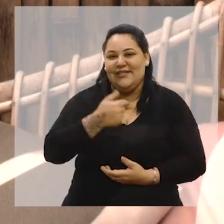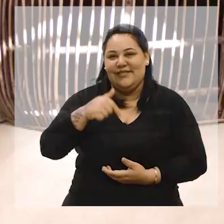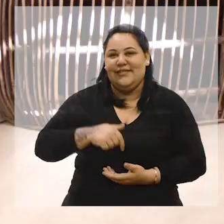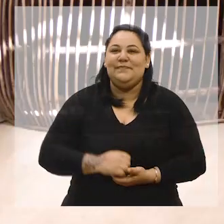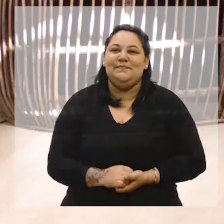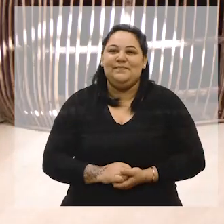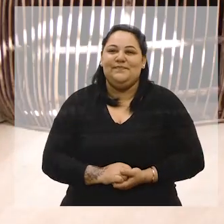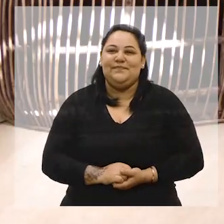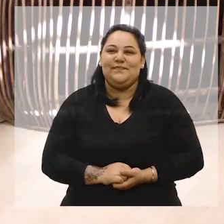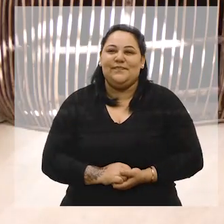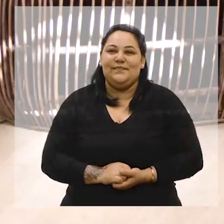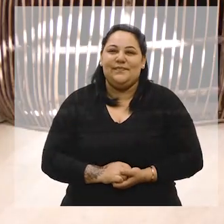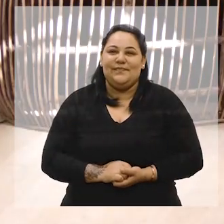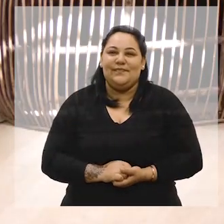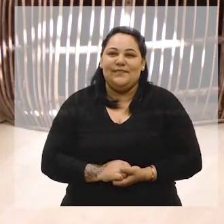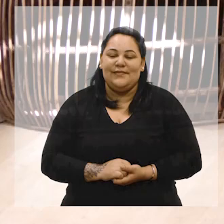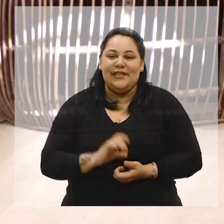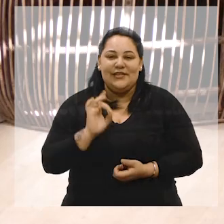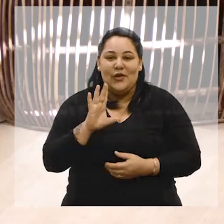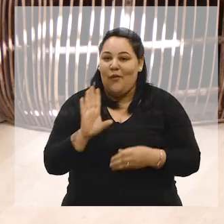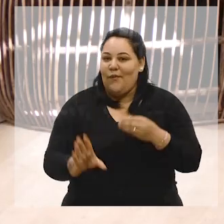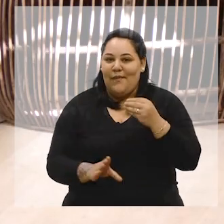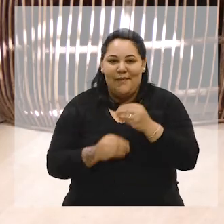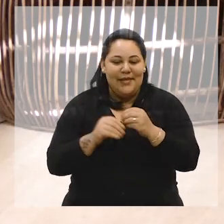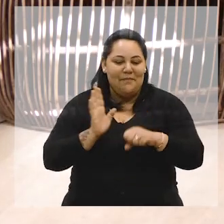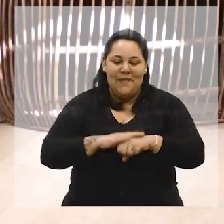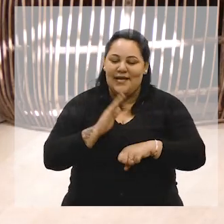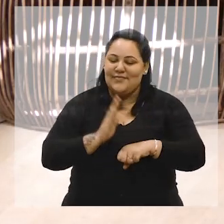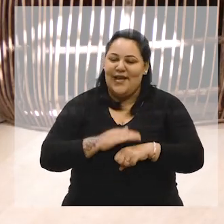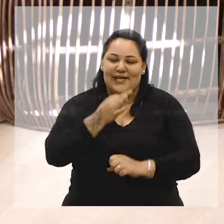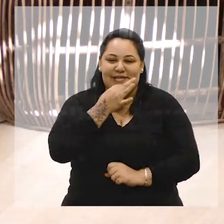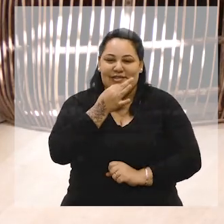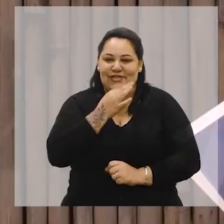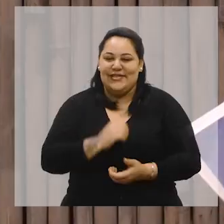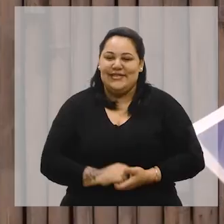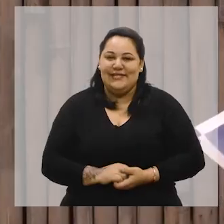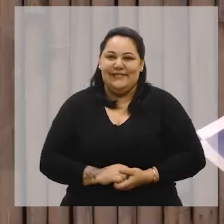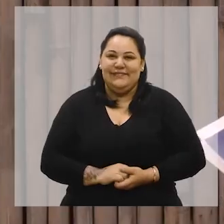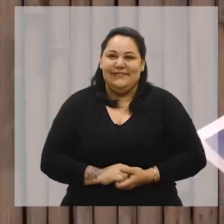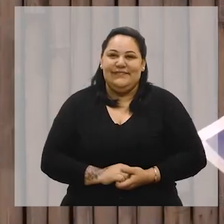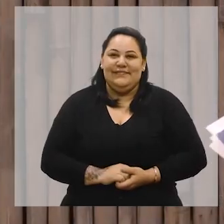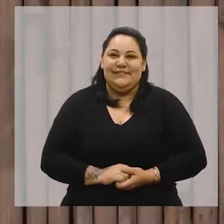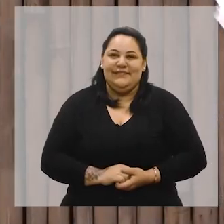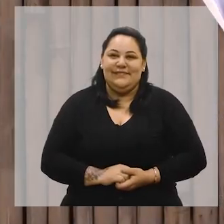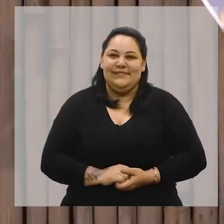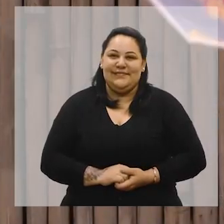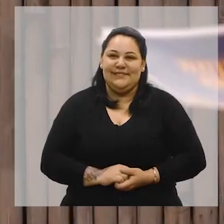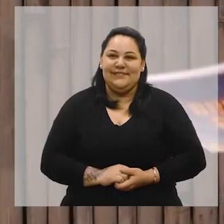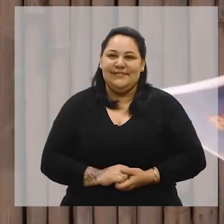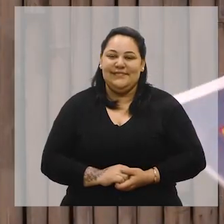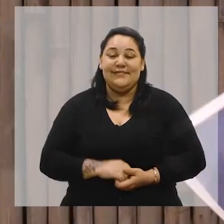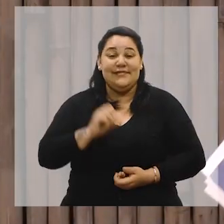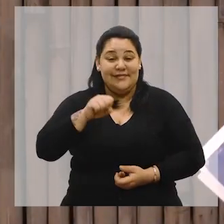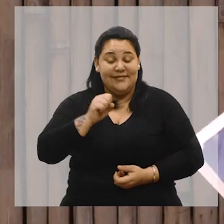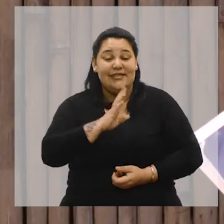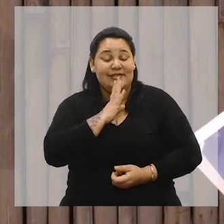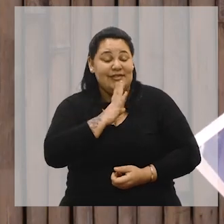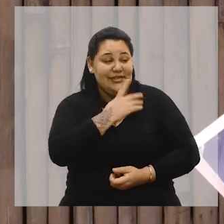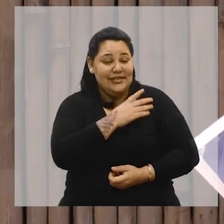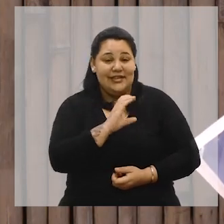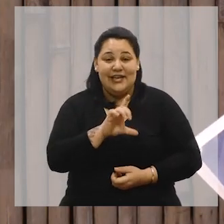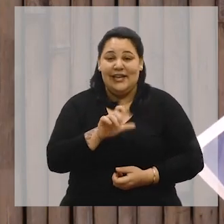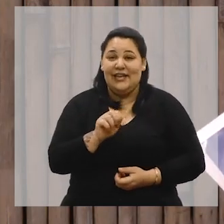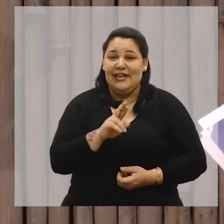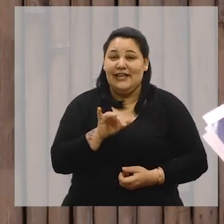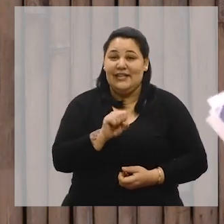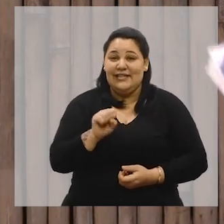maravilhoso. Obrigada. Que só agrega cada vez mais, né, a nossa cidade. Sim, hoje está conhecendo a Clarissa também, o